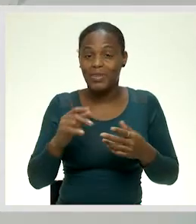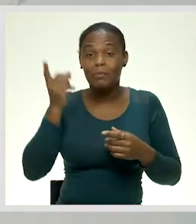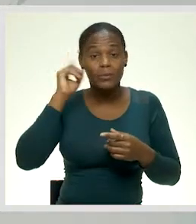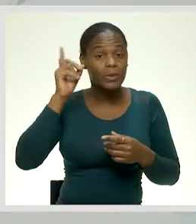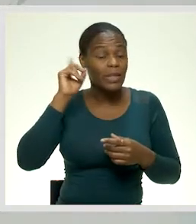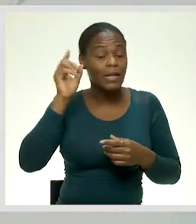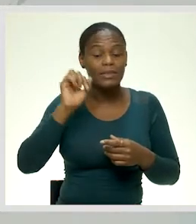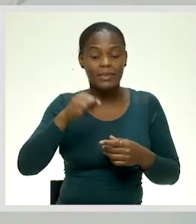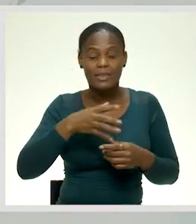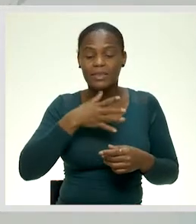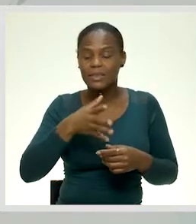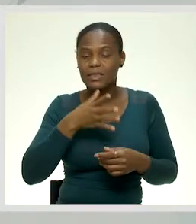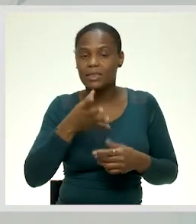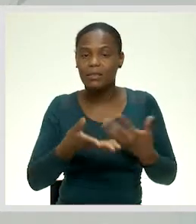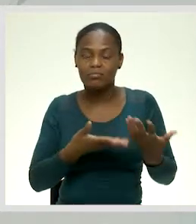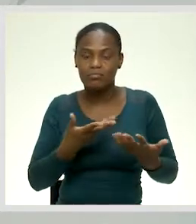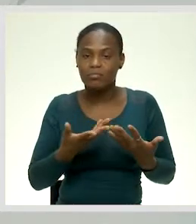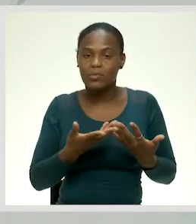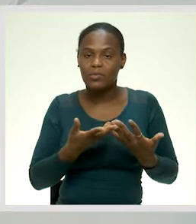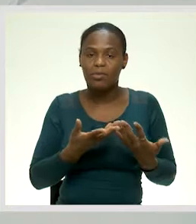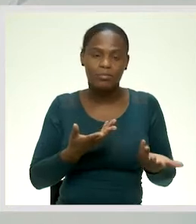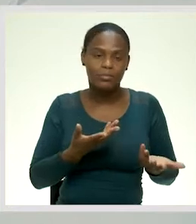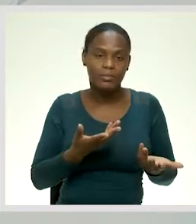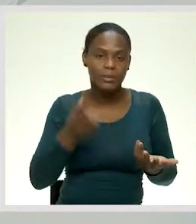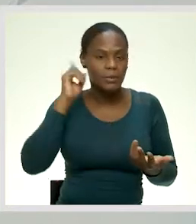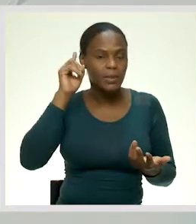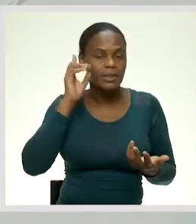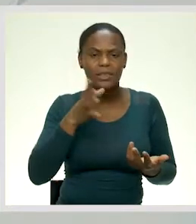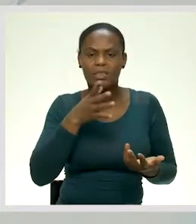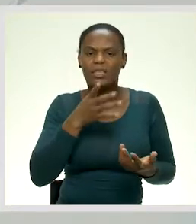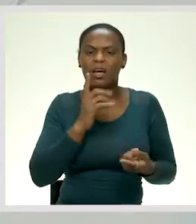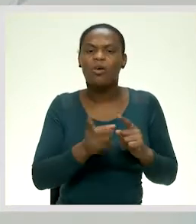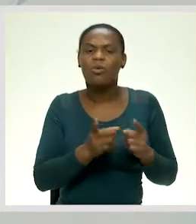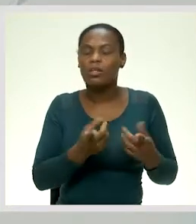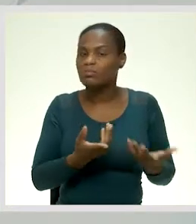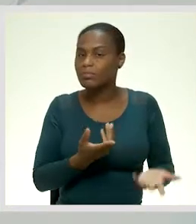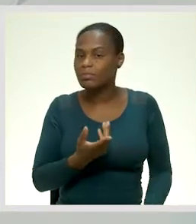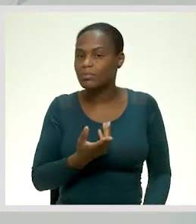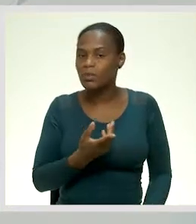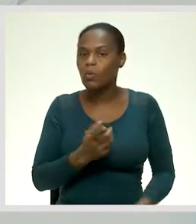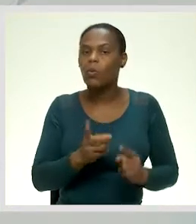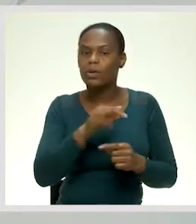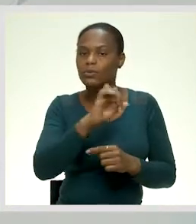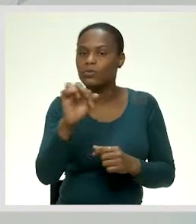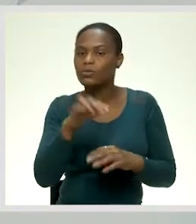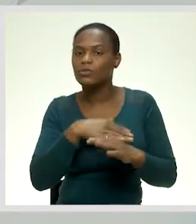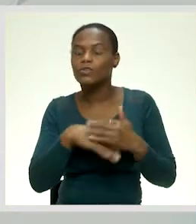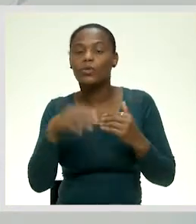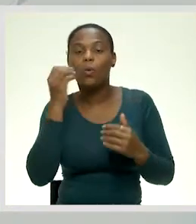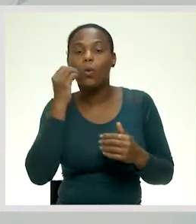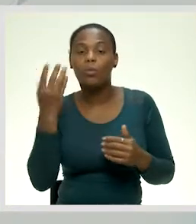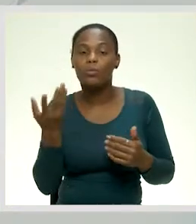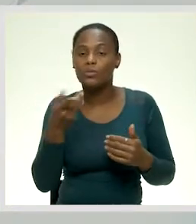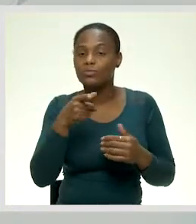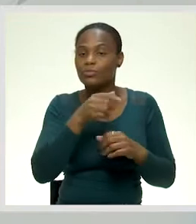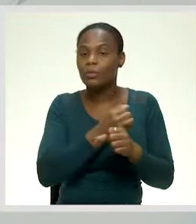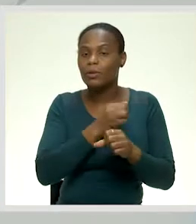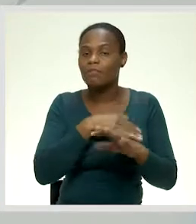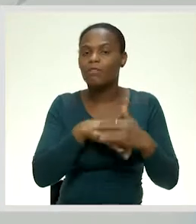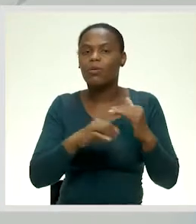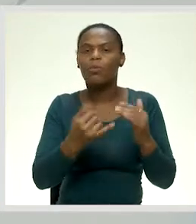dizer o que é que você fez ou como fez, que instrumentos